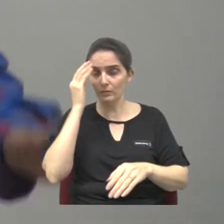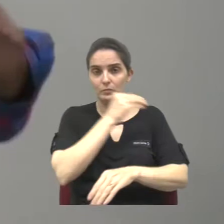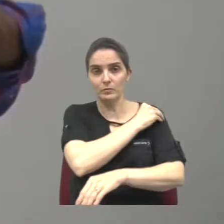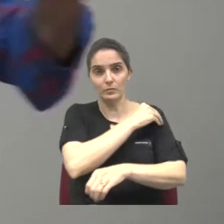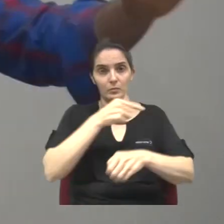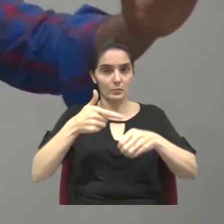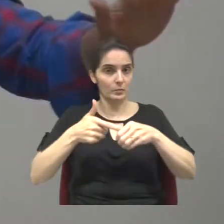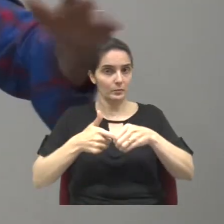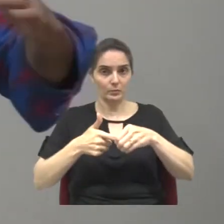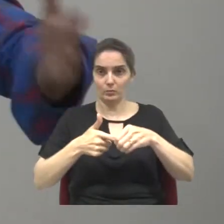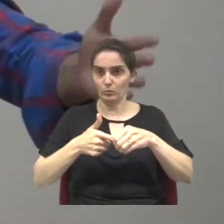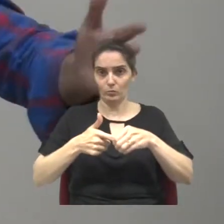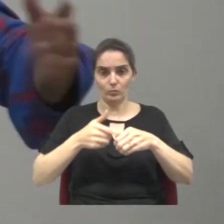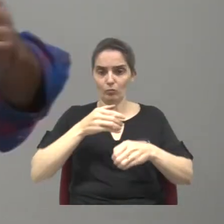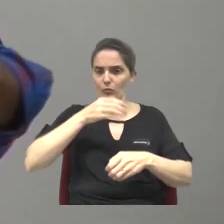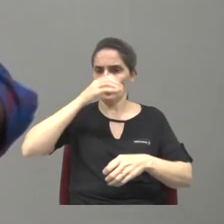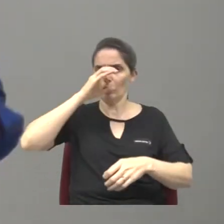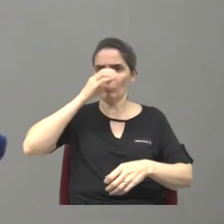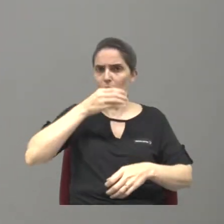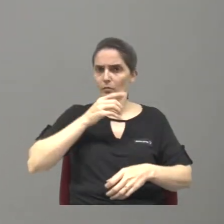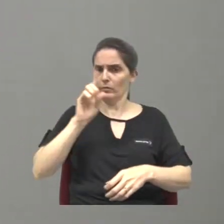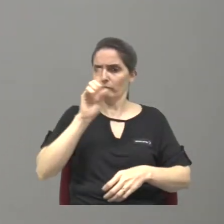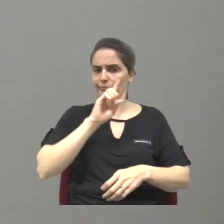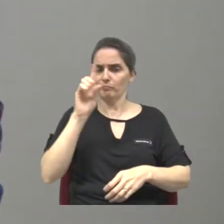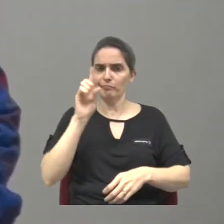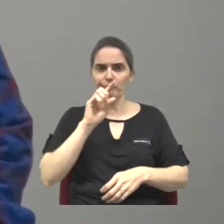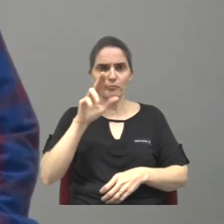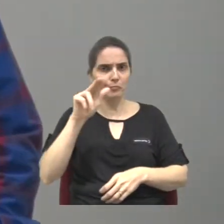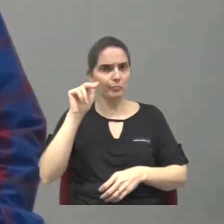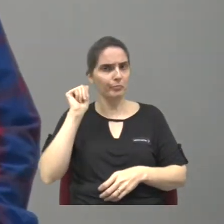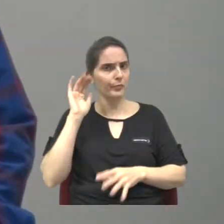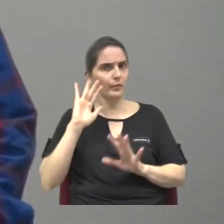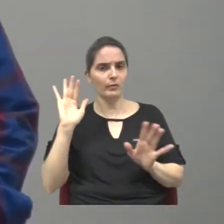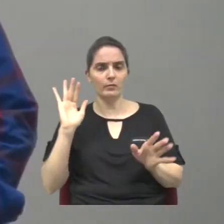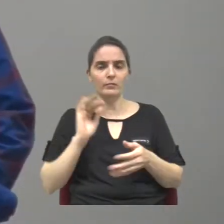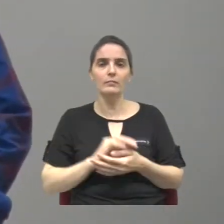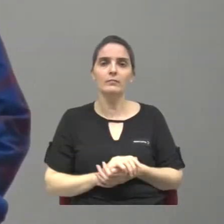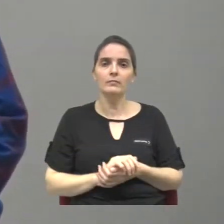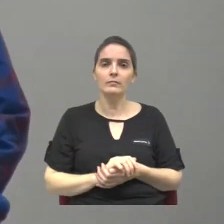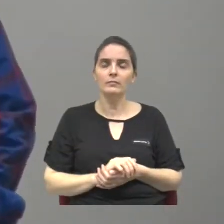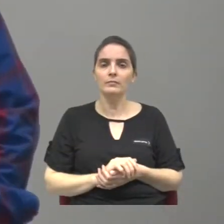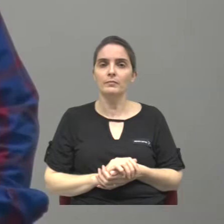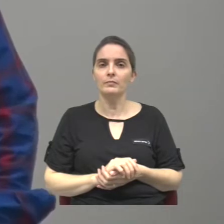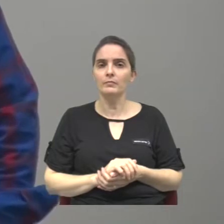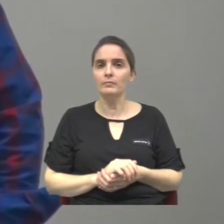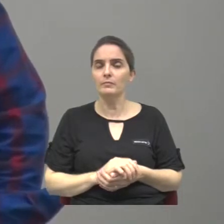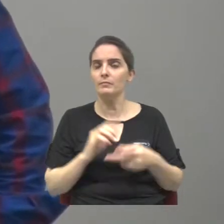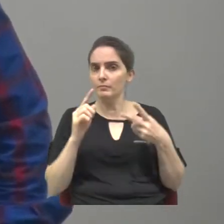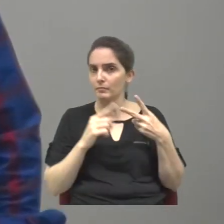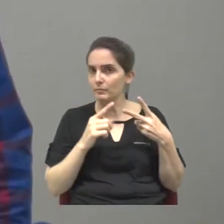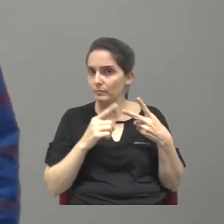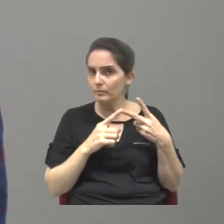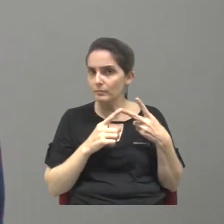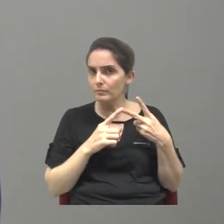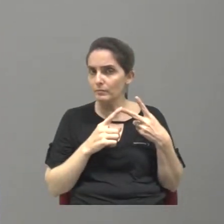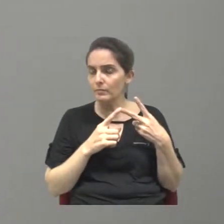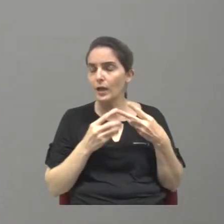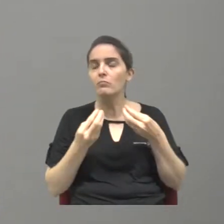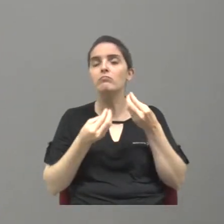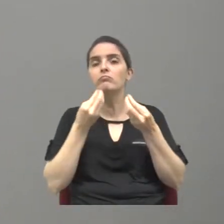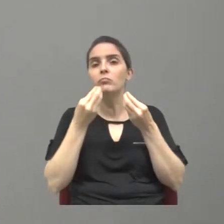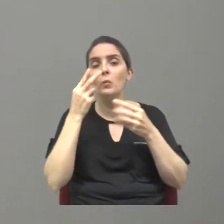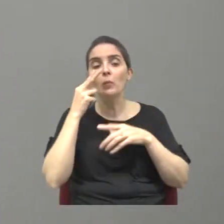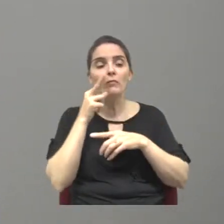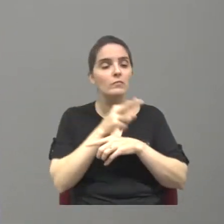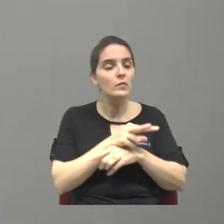Acho que a primeira coisa, álcool de posto não é bebida. A segunda coisa, uma forma de fiscalizar, vereadores, é